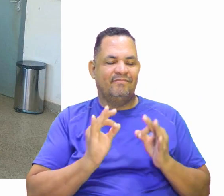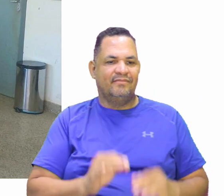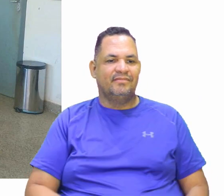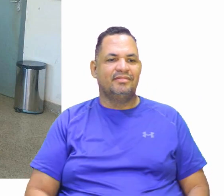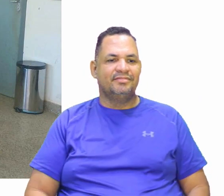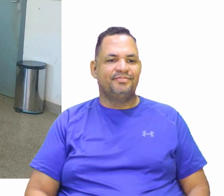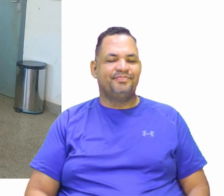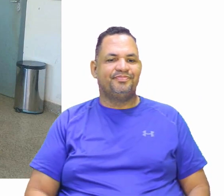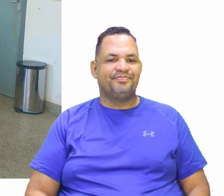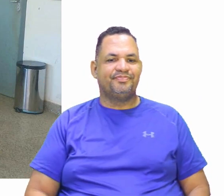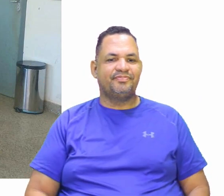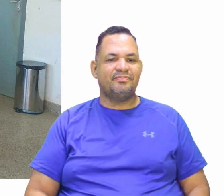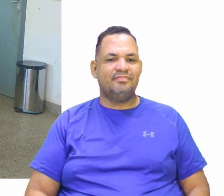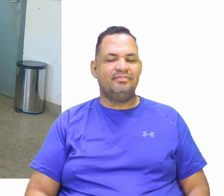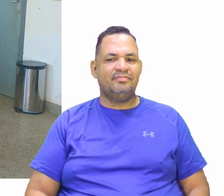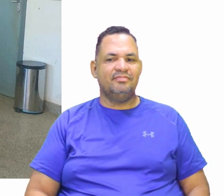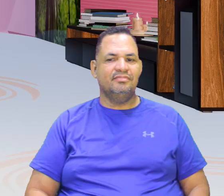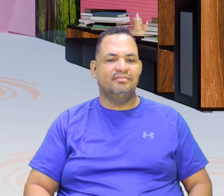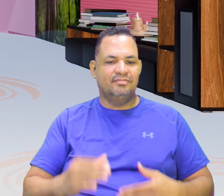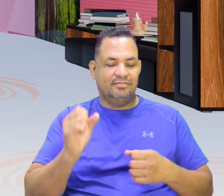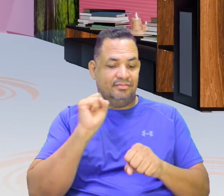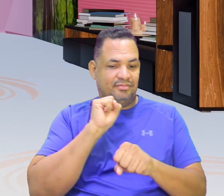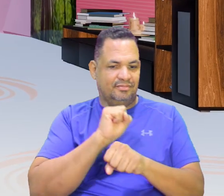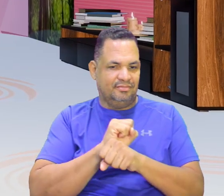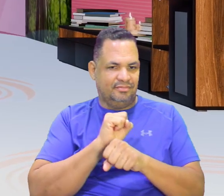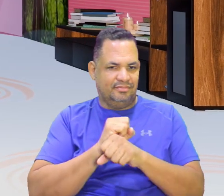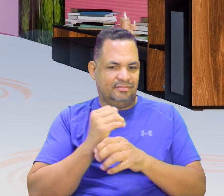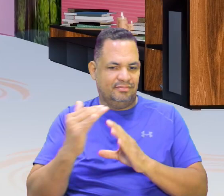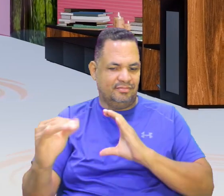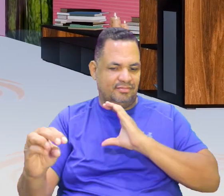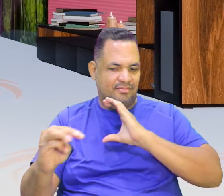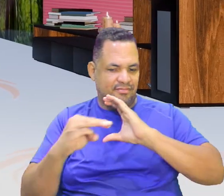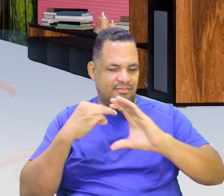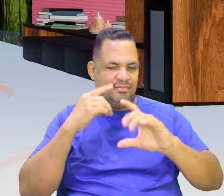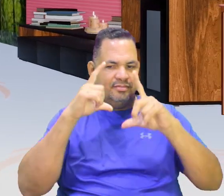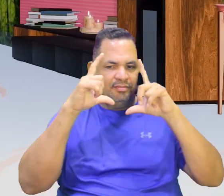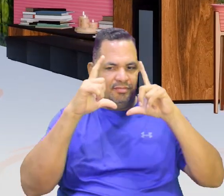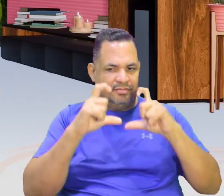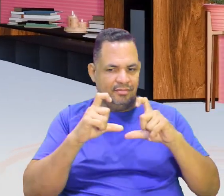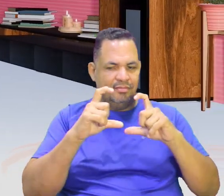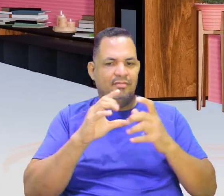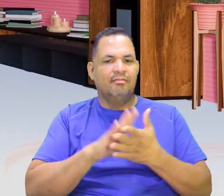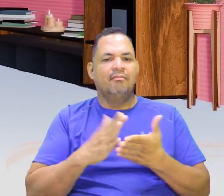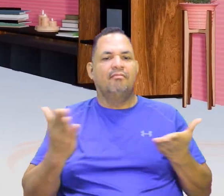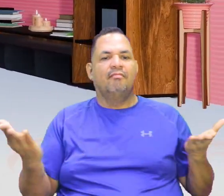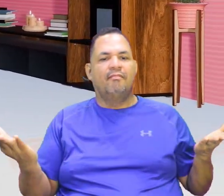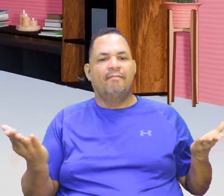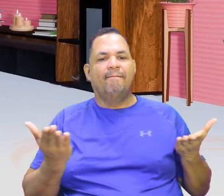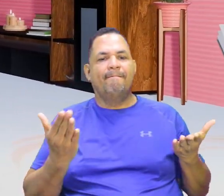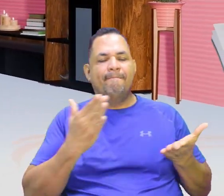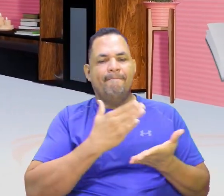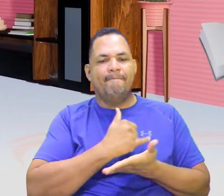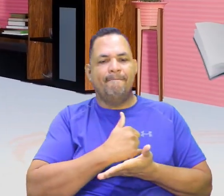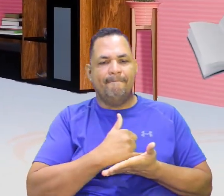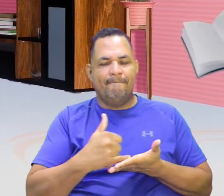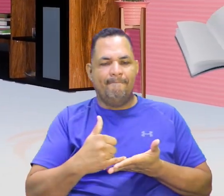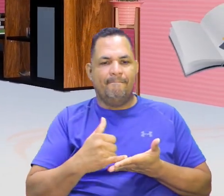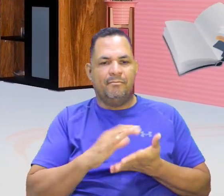Então, amados, tá aqui aguardando mais registros de vocês, tá certo? Já tá, iniciou